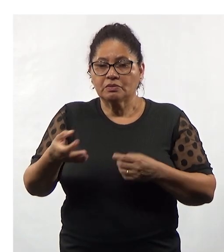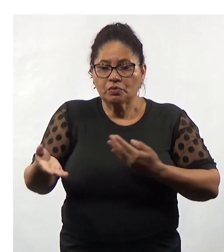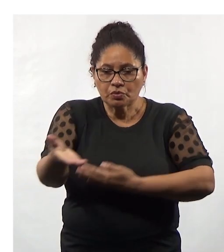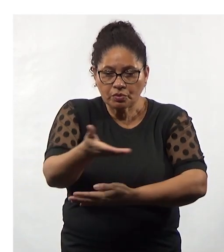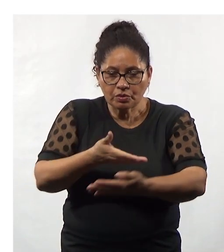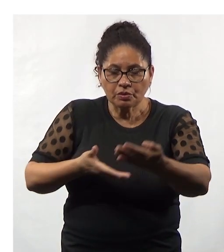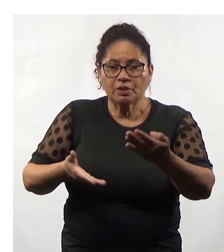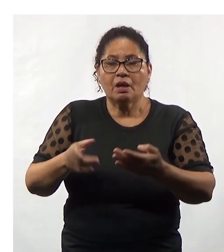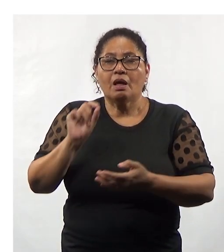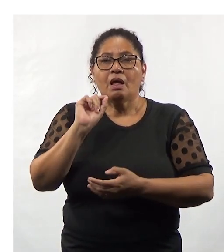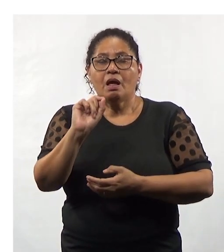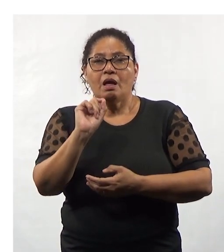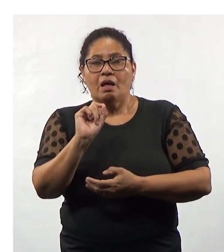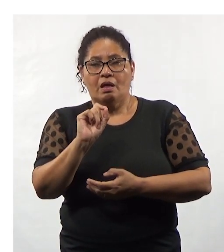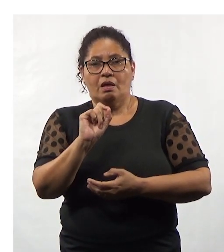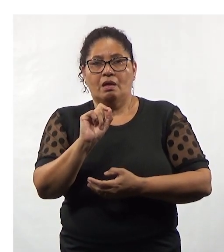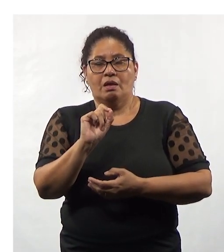vinculado